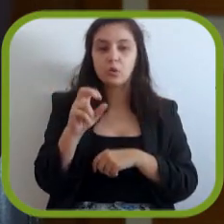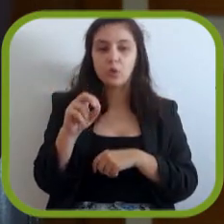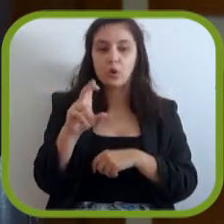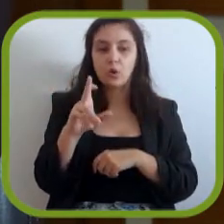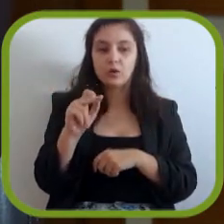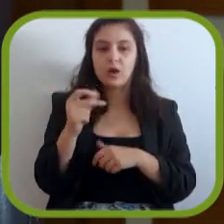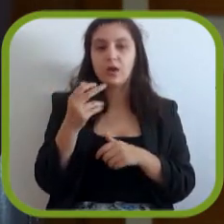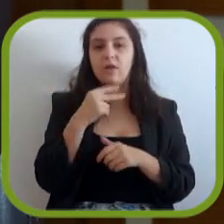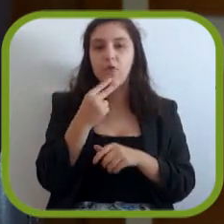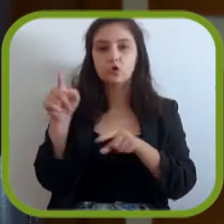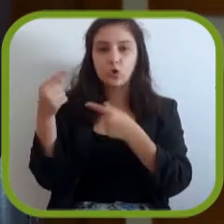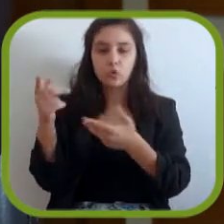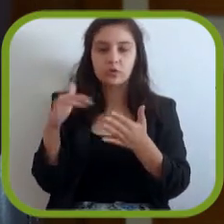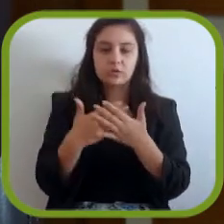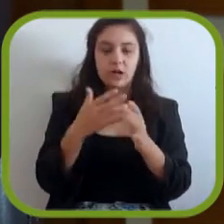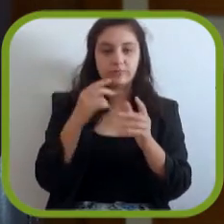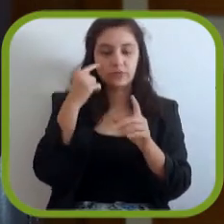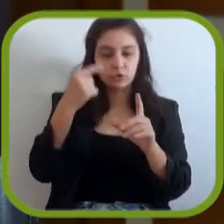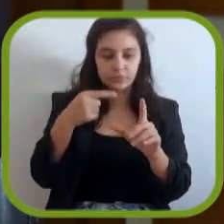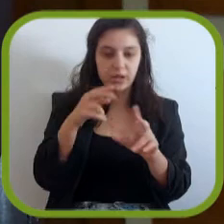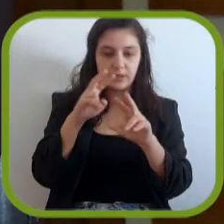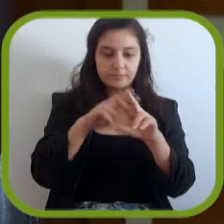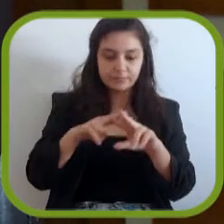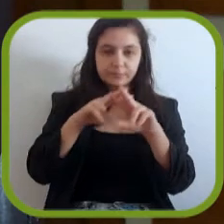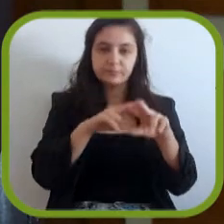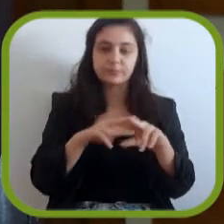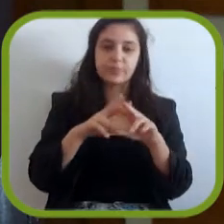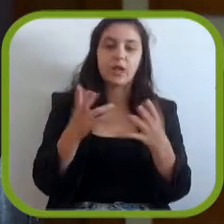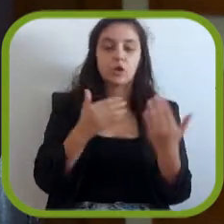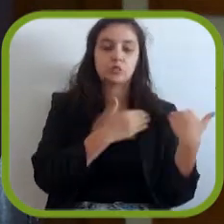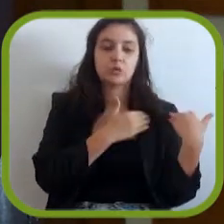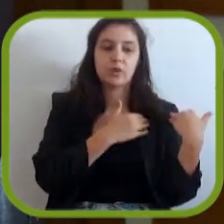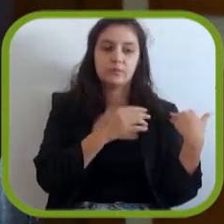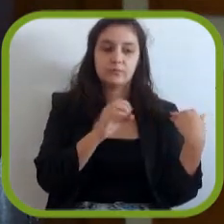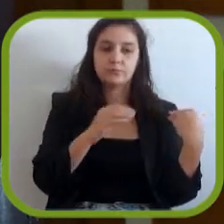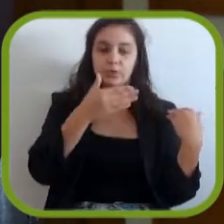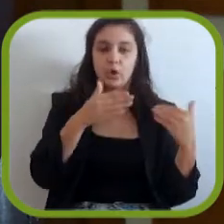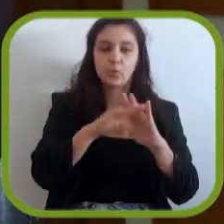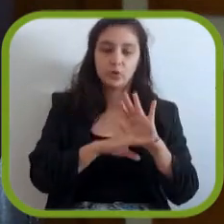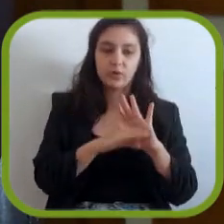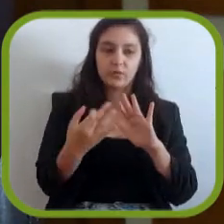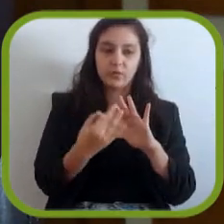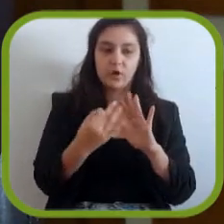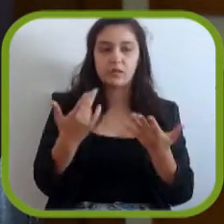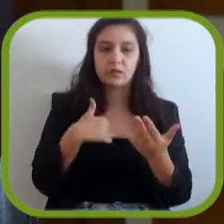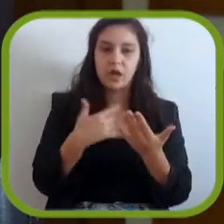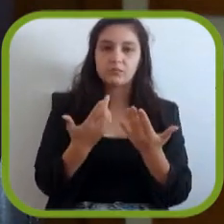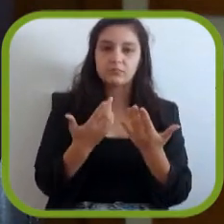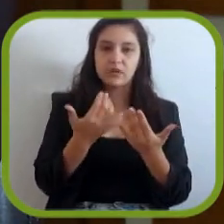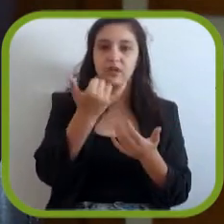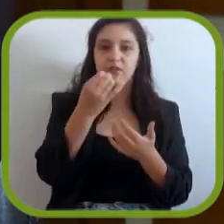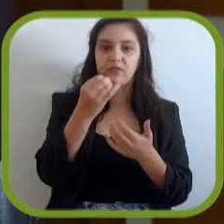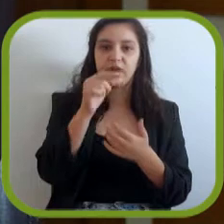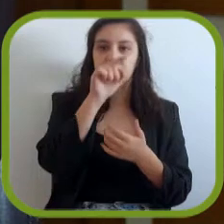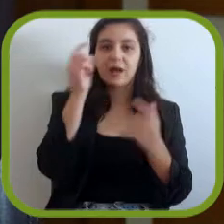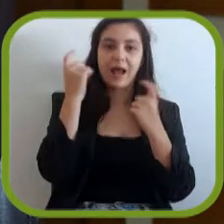outra voz. Especializado em psicoterapia psicanalítica, foi um dos responsáveis pela criação deste programa, com emissão